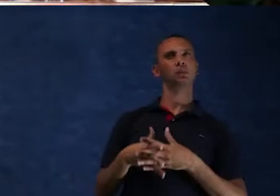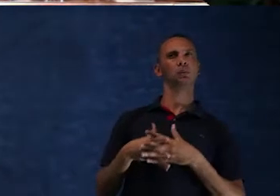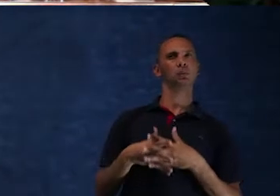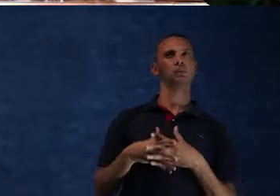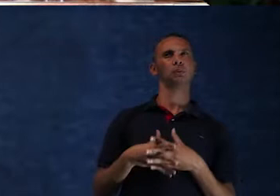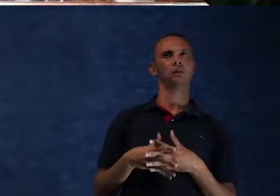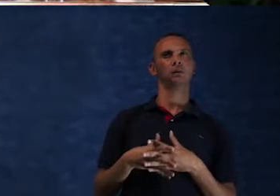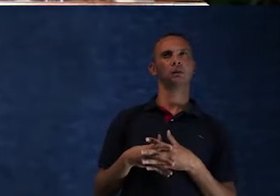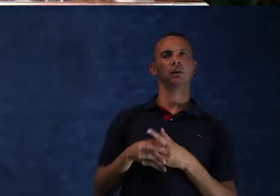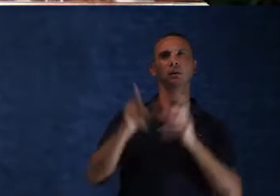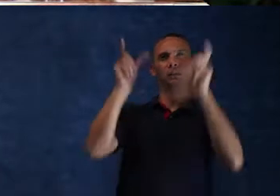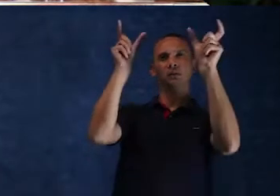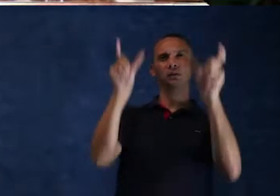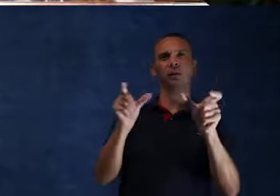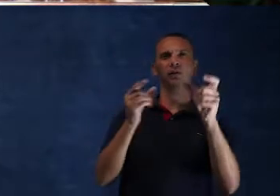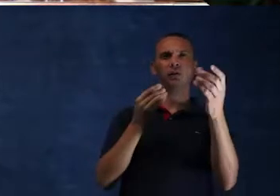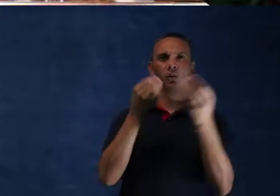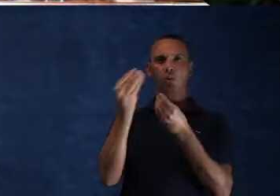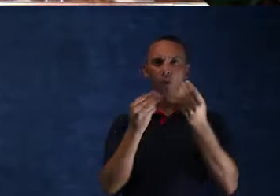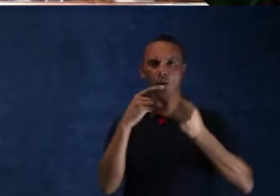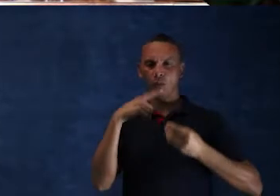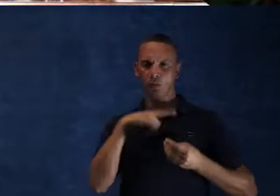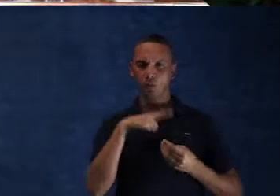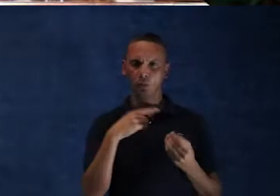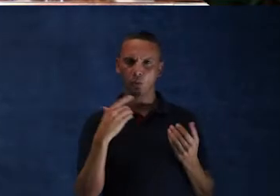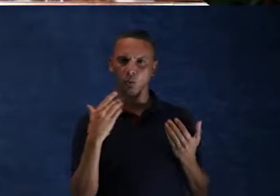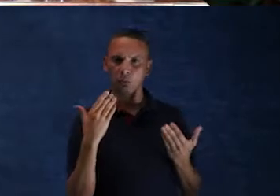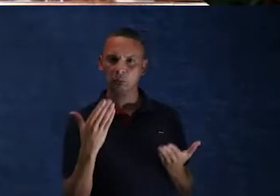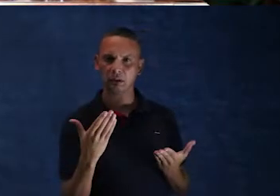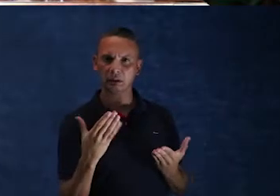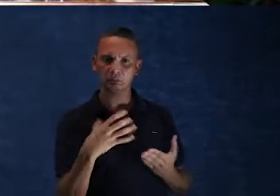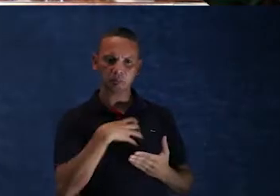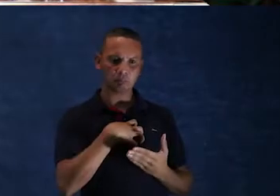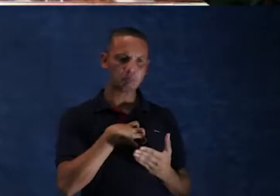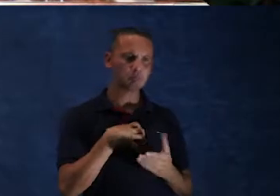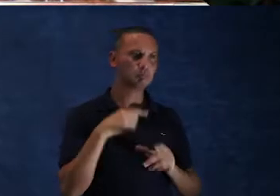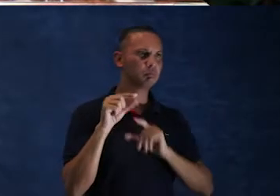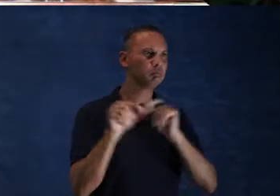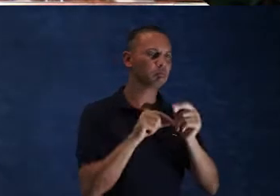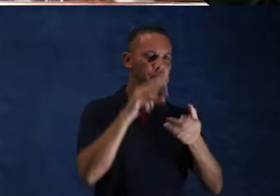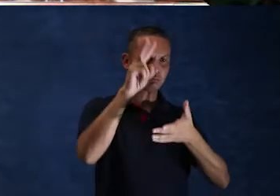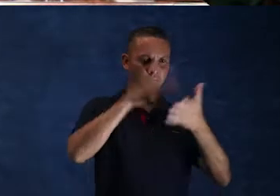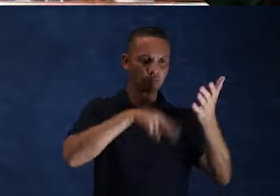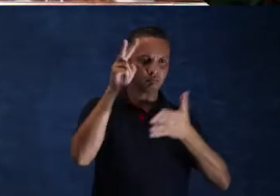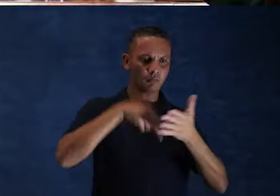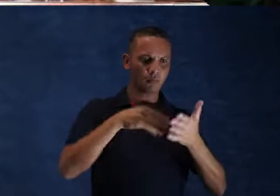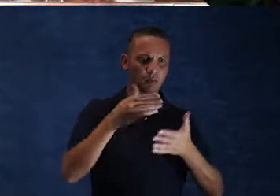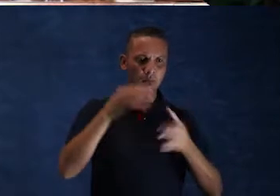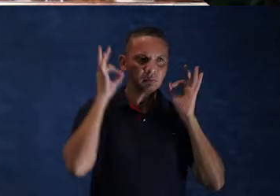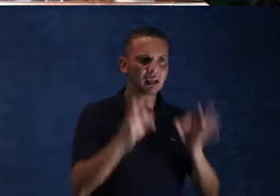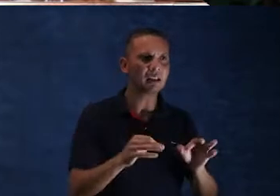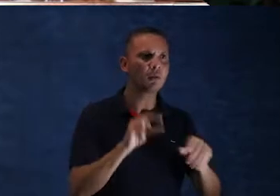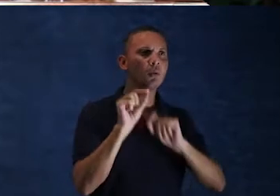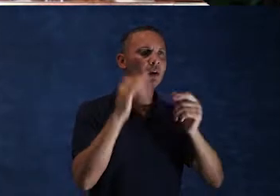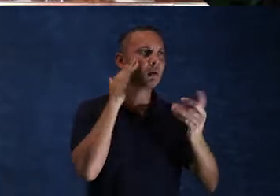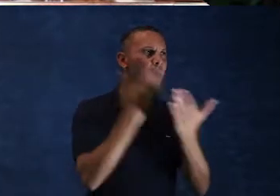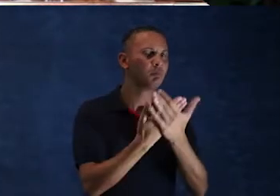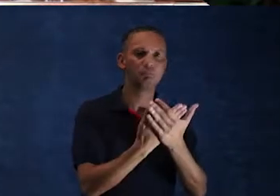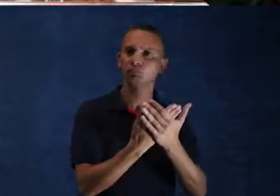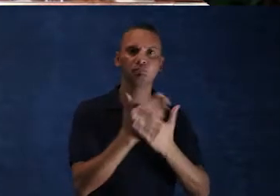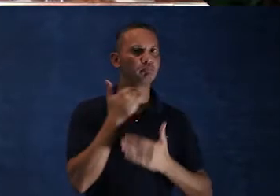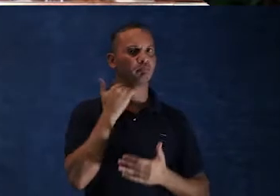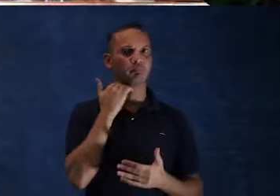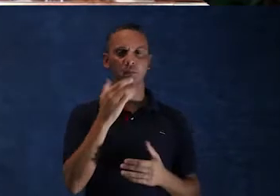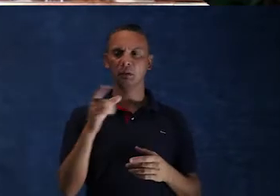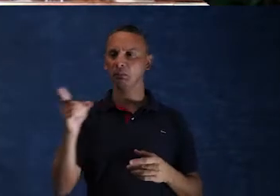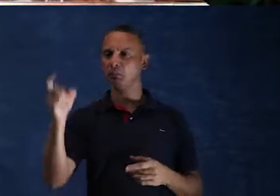lança sombras sobre os personagens e desnorteia os sentidos do leitor, impossibilitando qualquer certeza. Na escrita